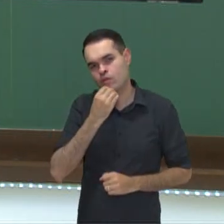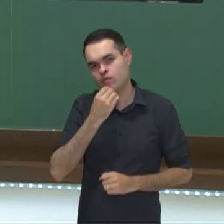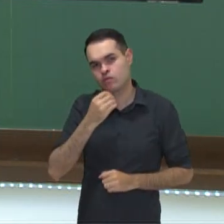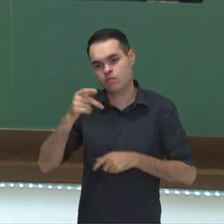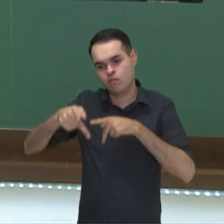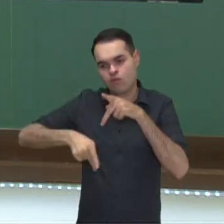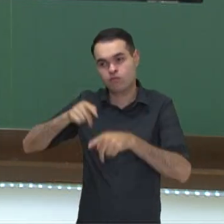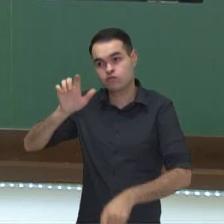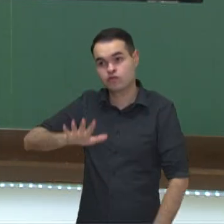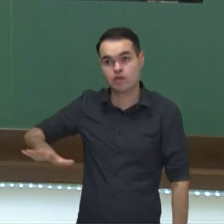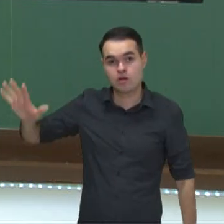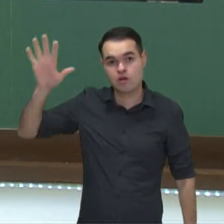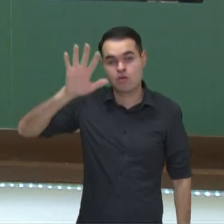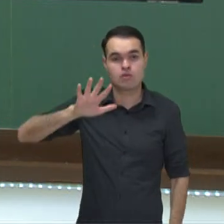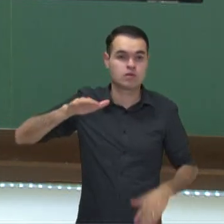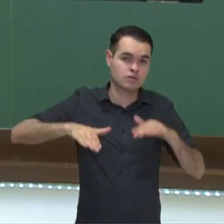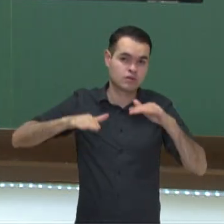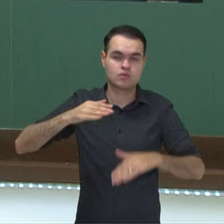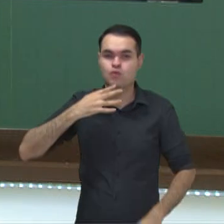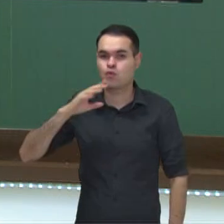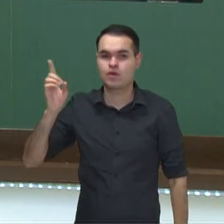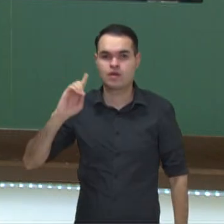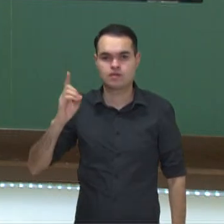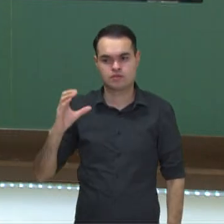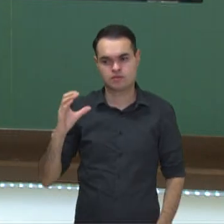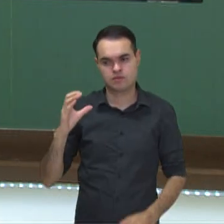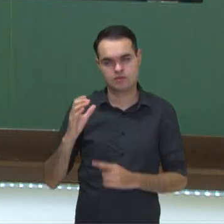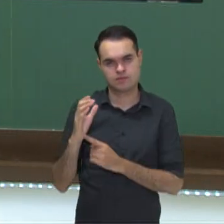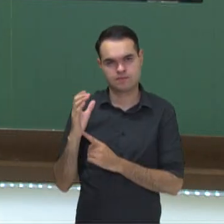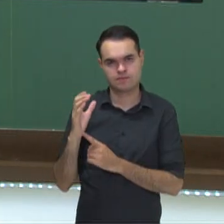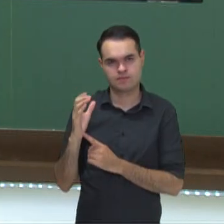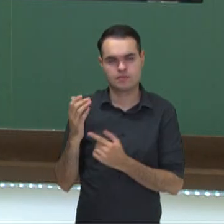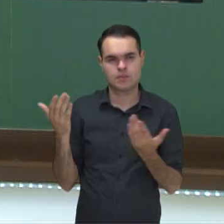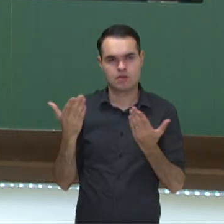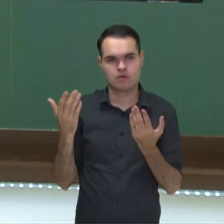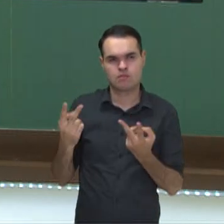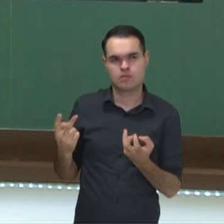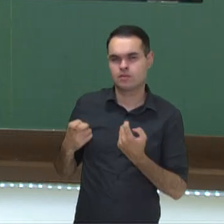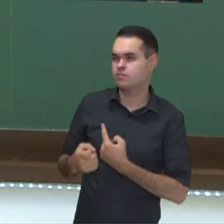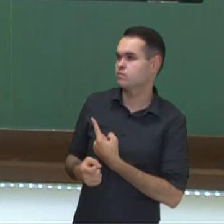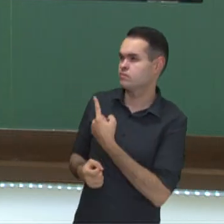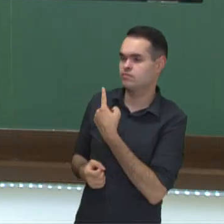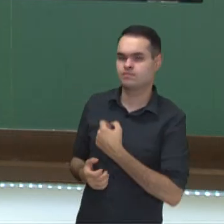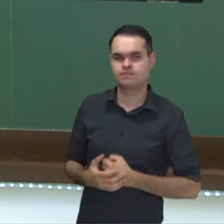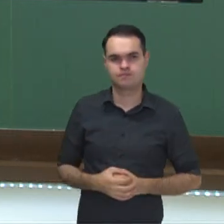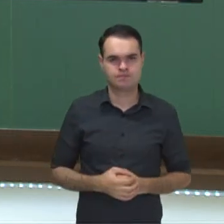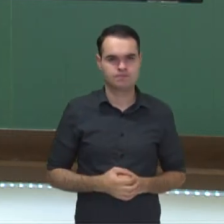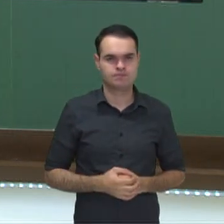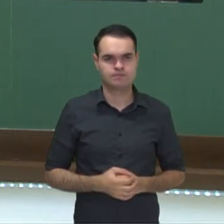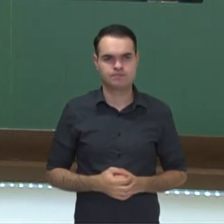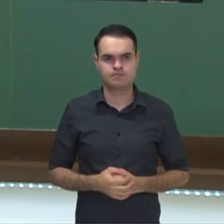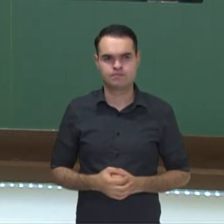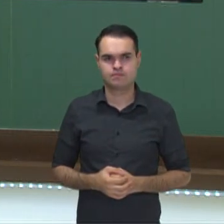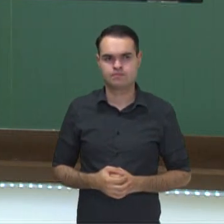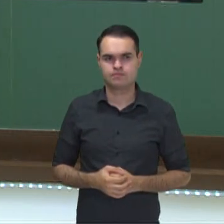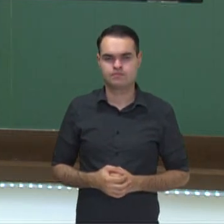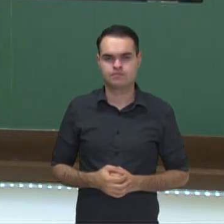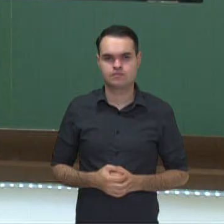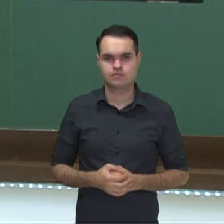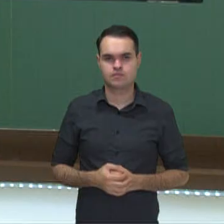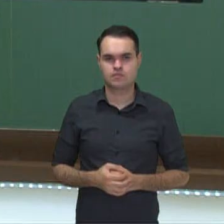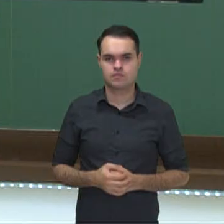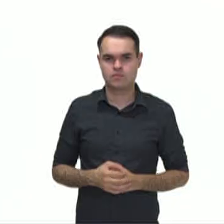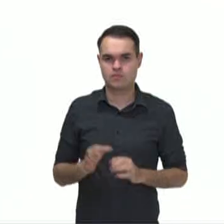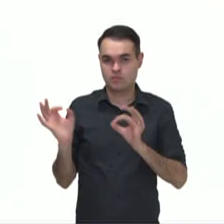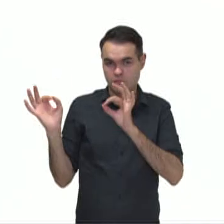ao público que não conhece ciências. Então, vamos verificar essas marcas nesse texto. Acompanhe